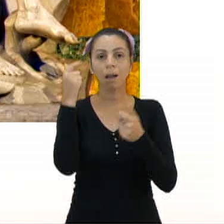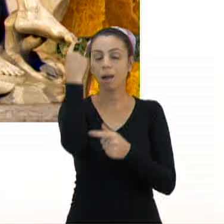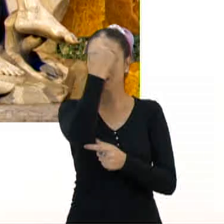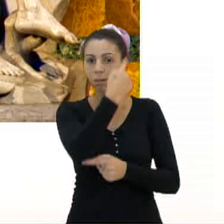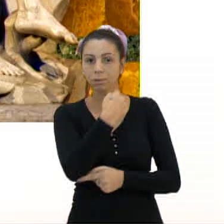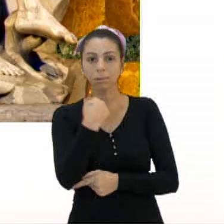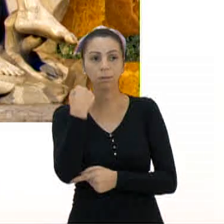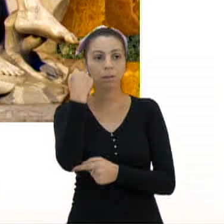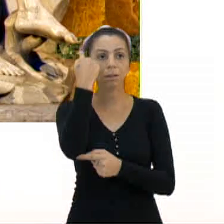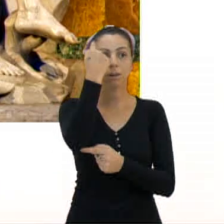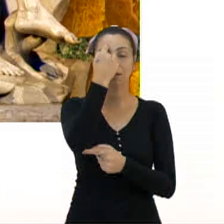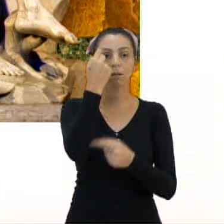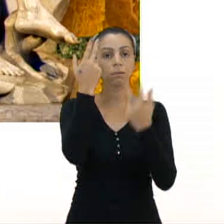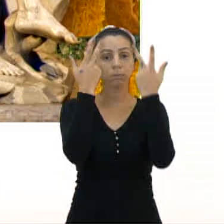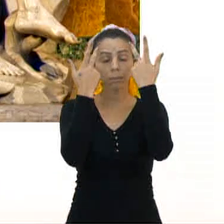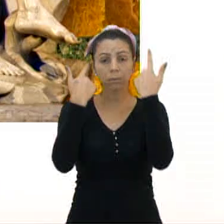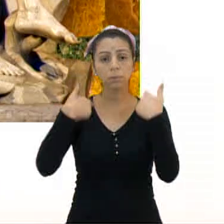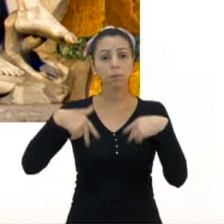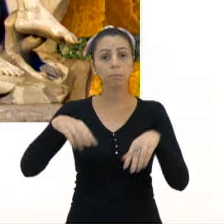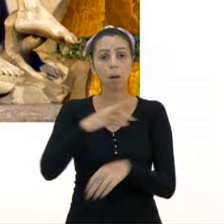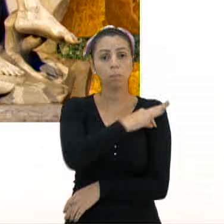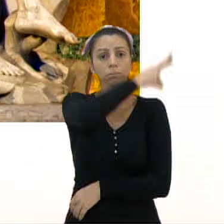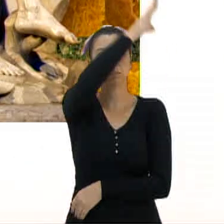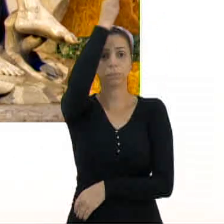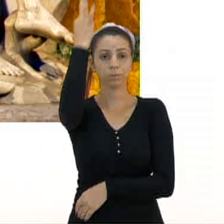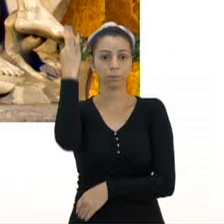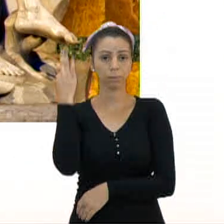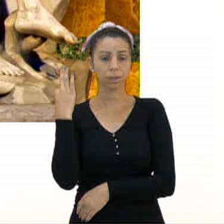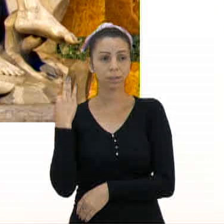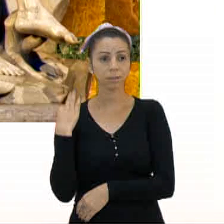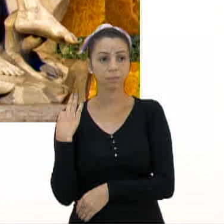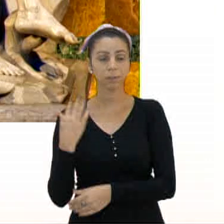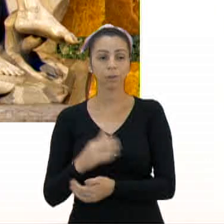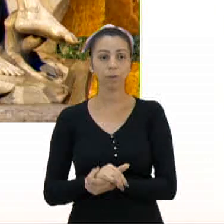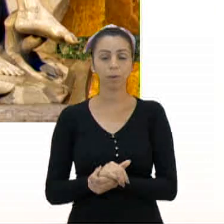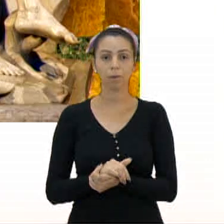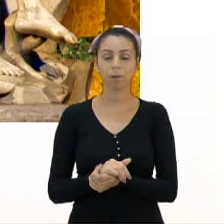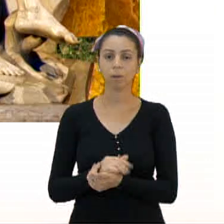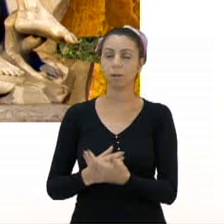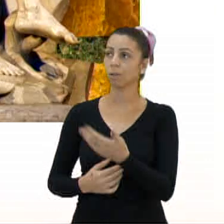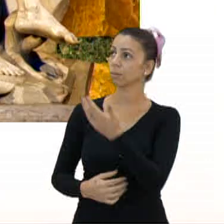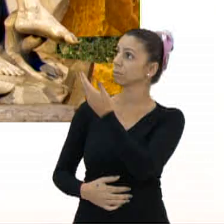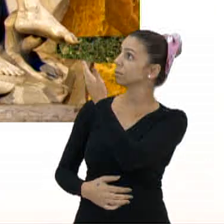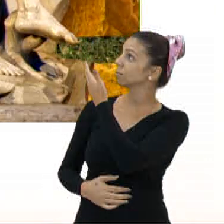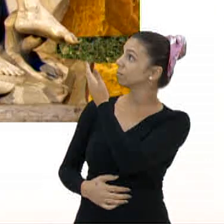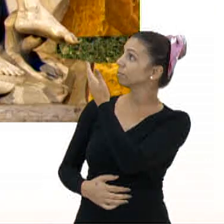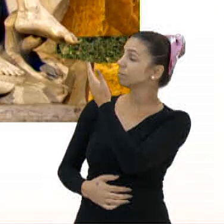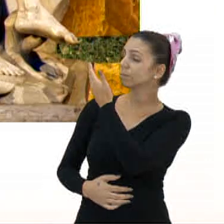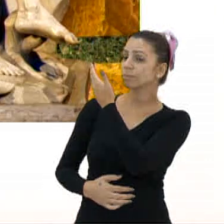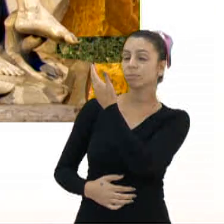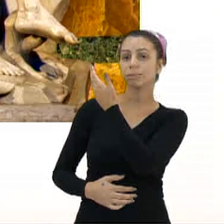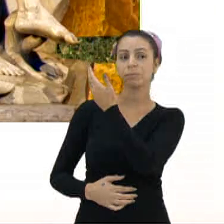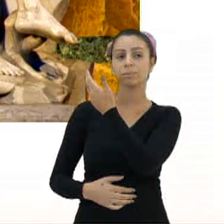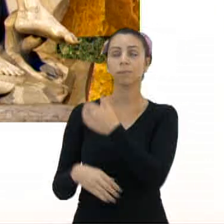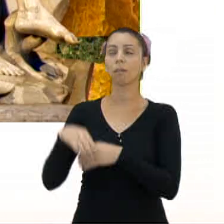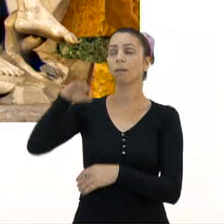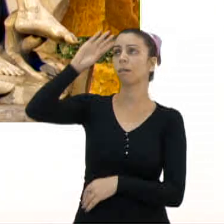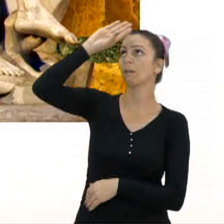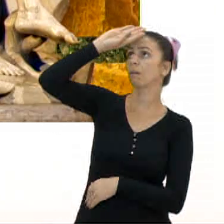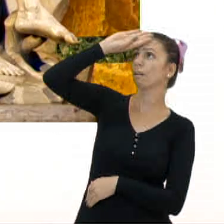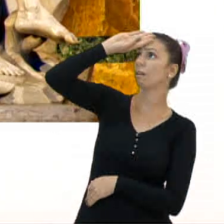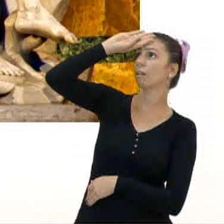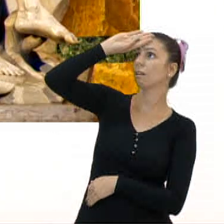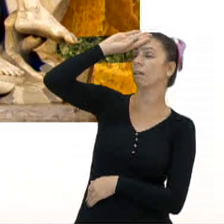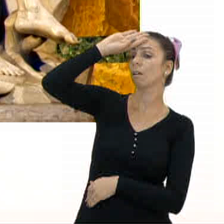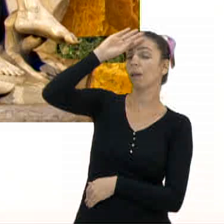Bem normal, né? Olha a escultura aqui. Olha a Madonna aqui. Porque as Madonas são